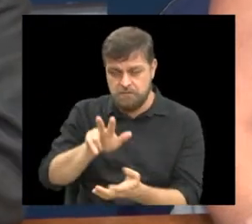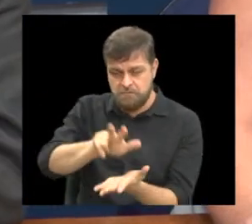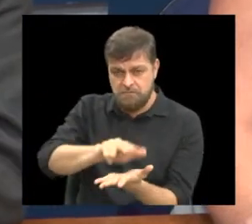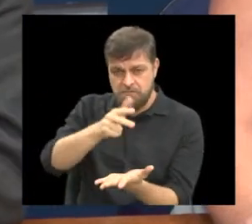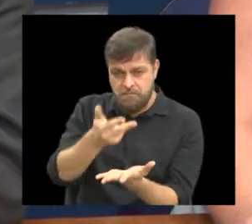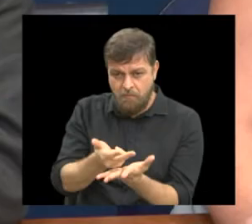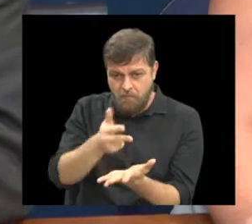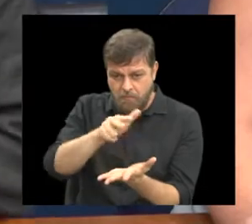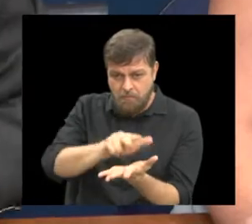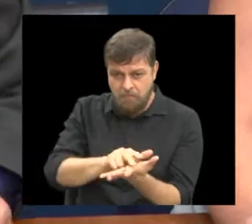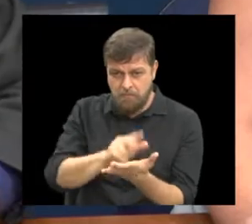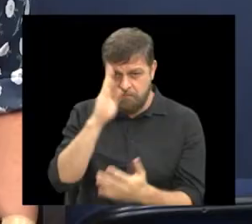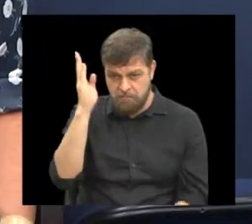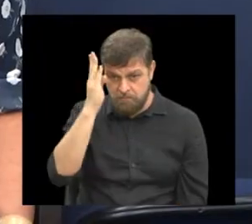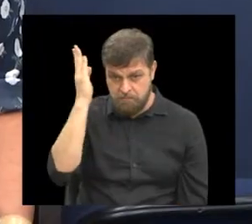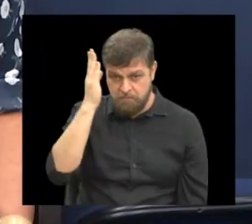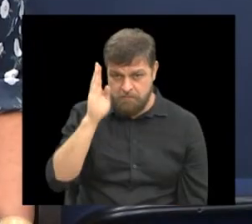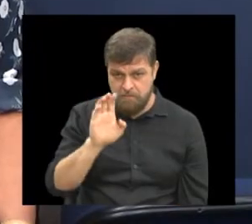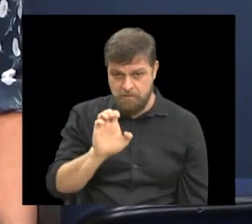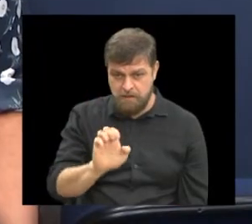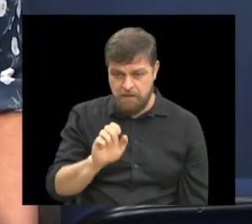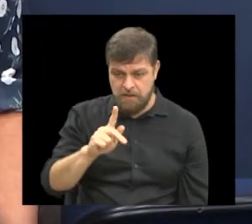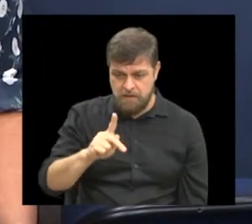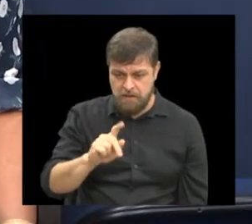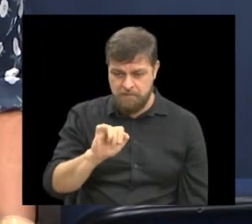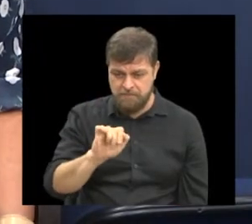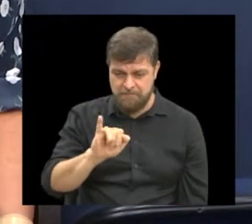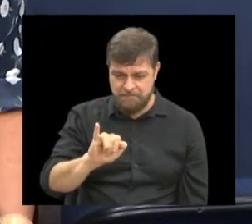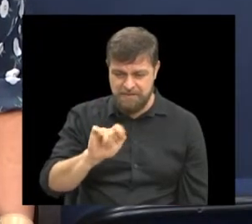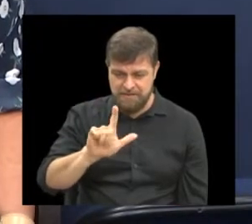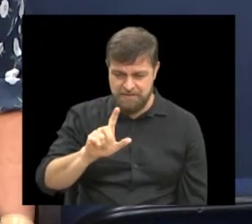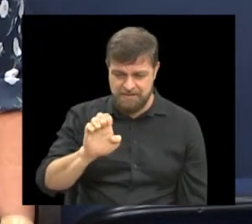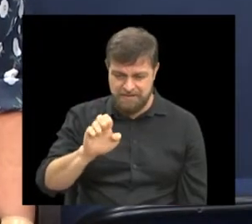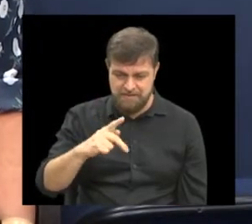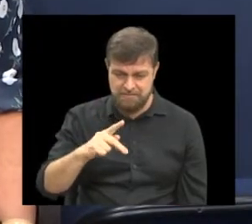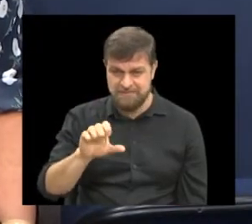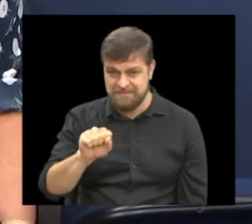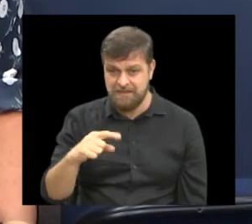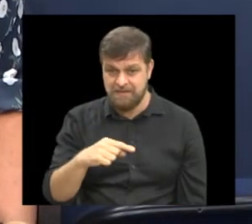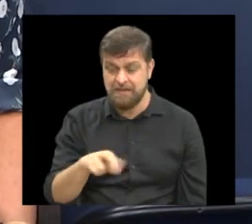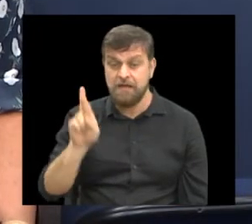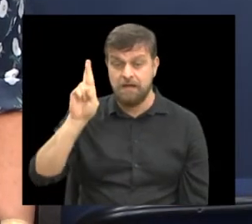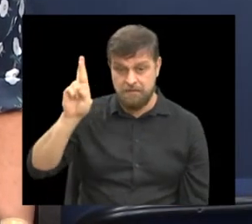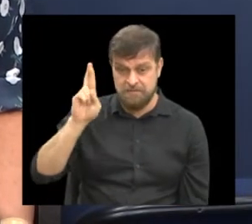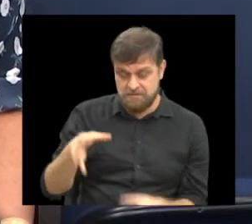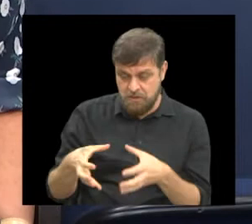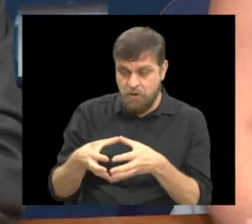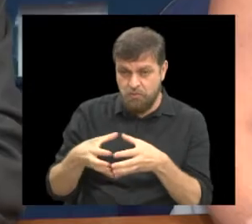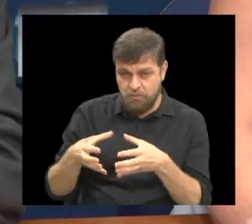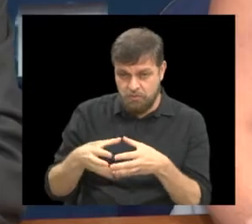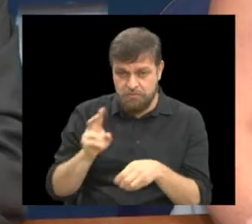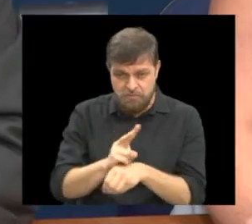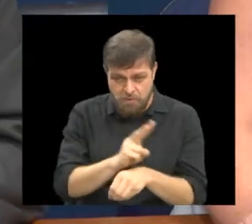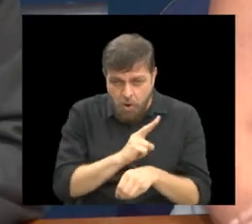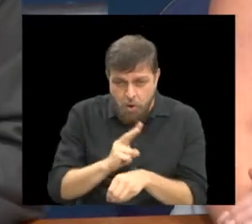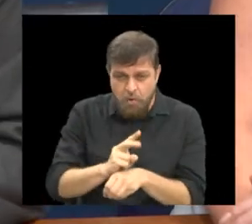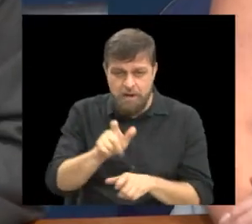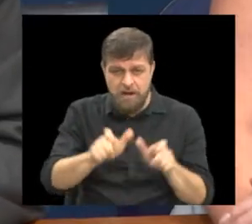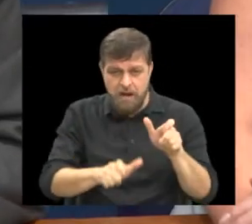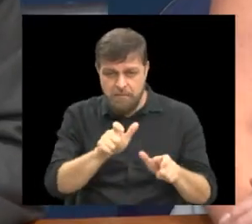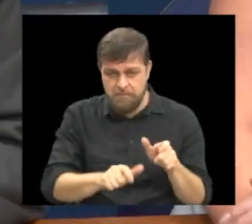e ela representa a ASP, que é a Assistência e Saúde de Pacientes com Epilepsia. Eu já tive